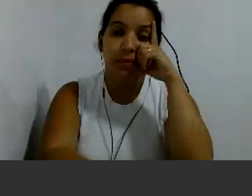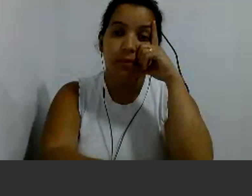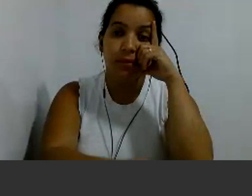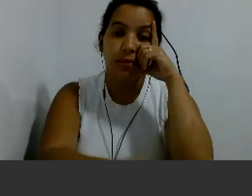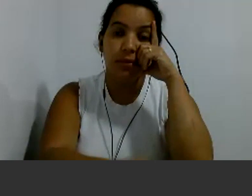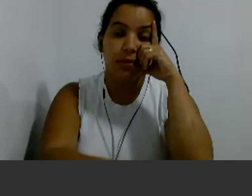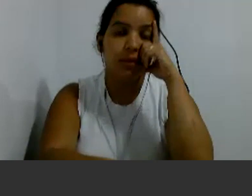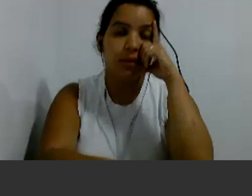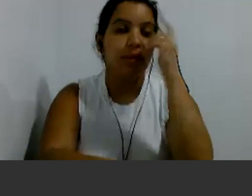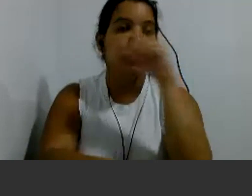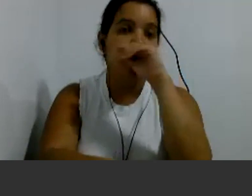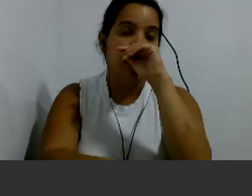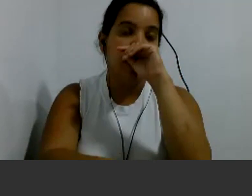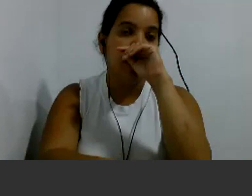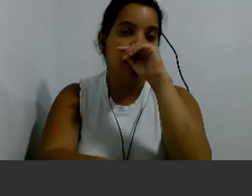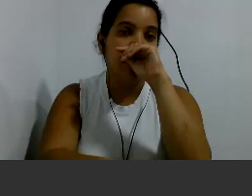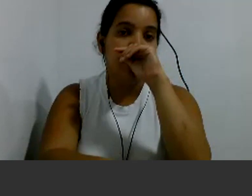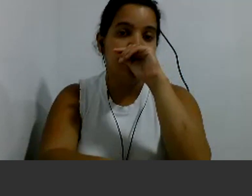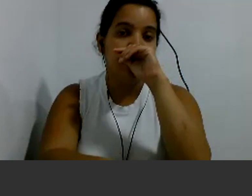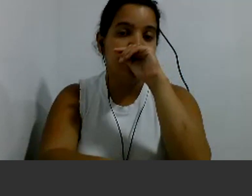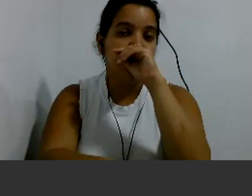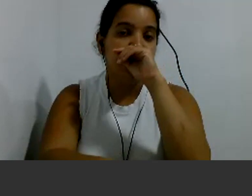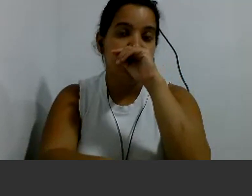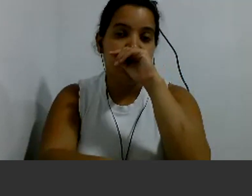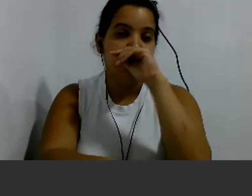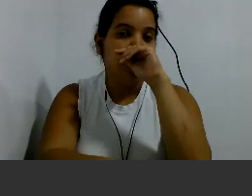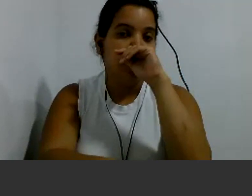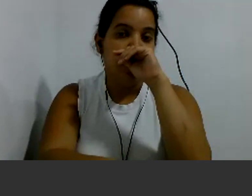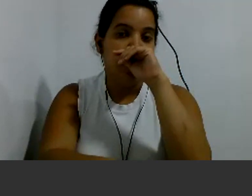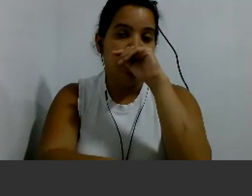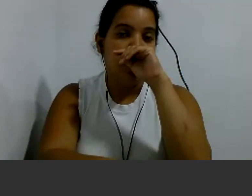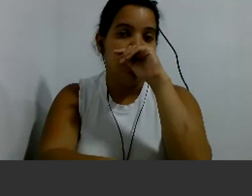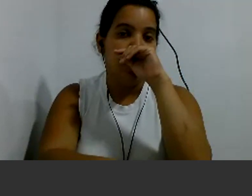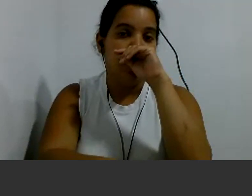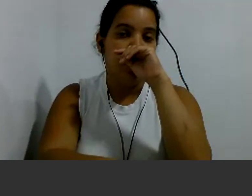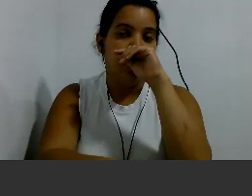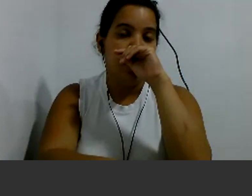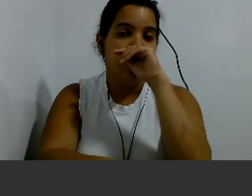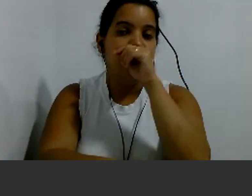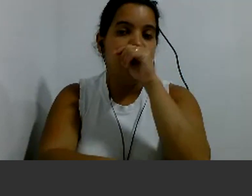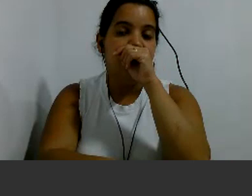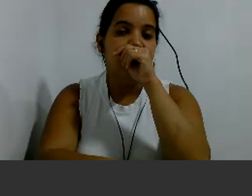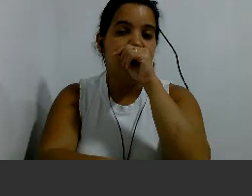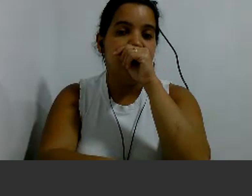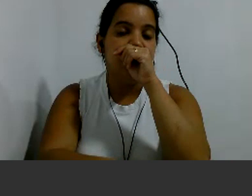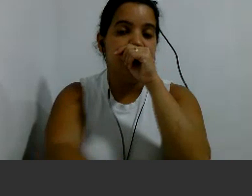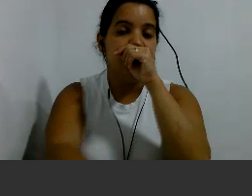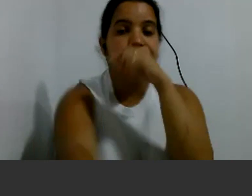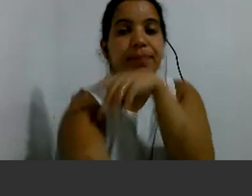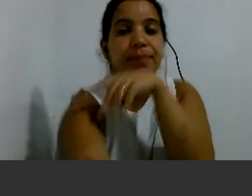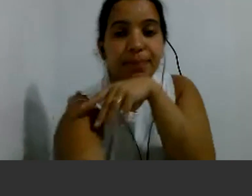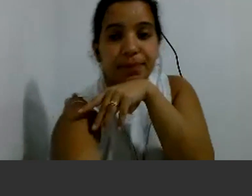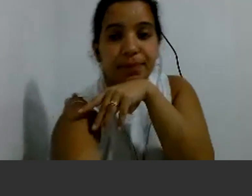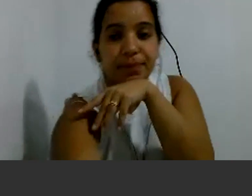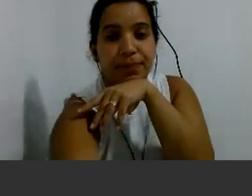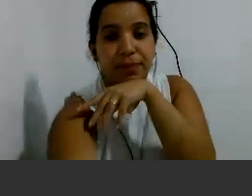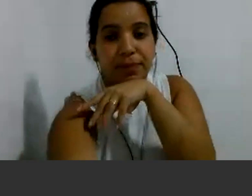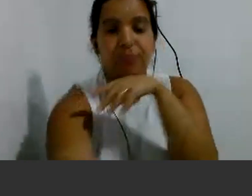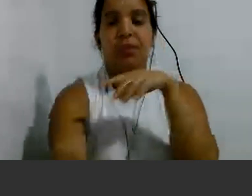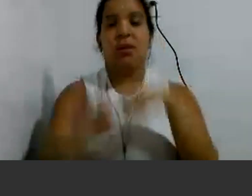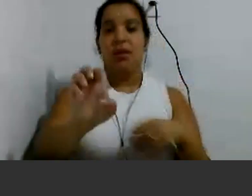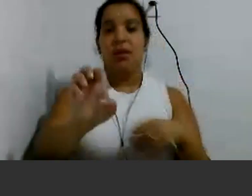Então, ele, no caso, o parasita tem um ciclo eritrocítico,